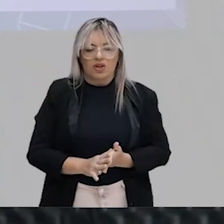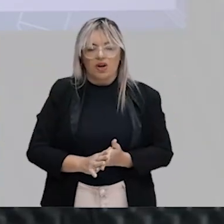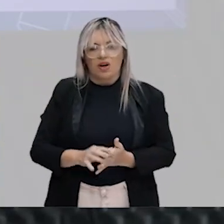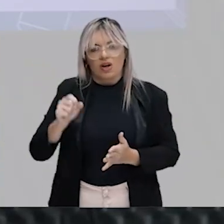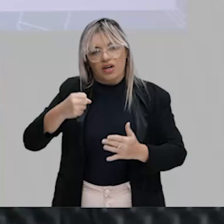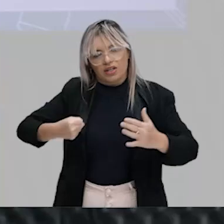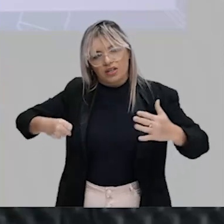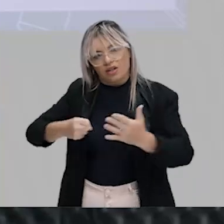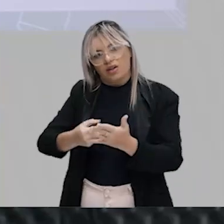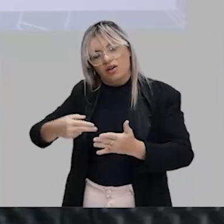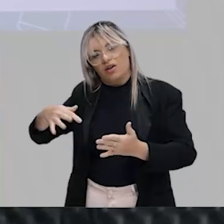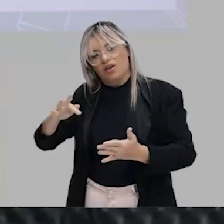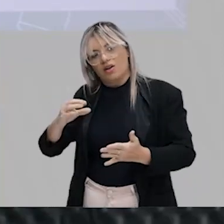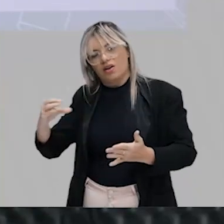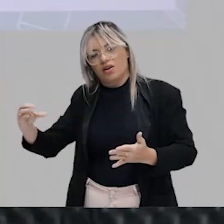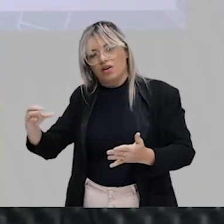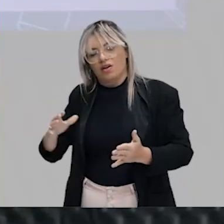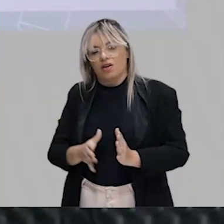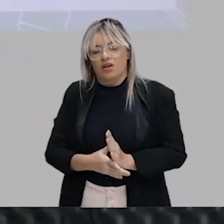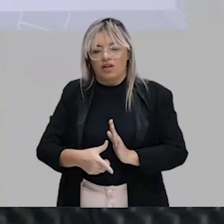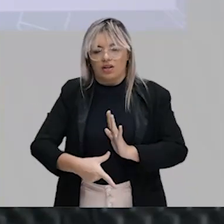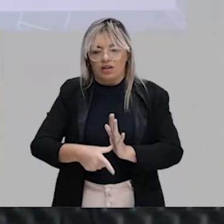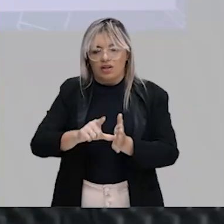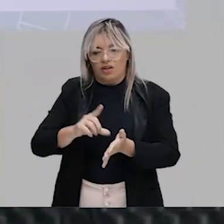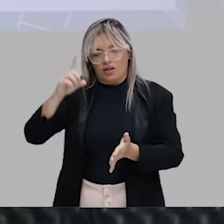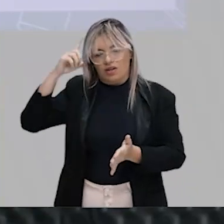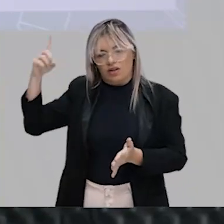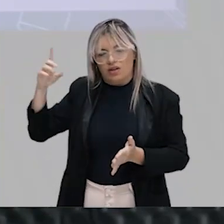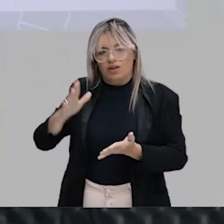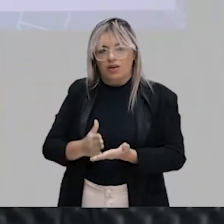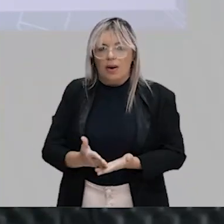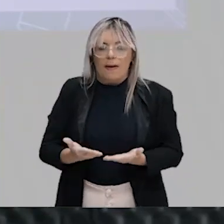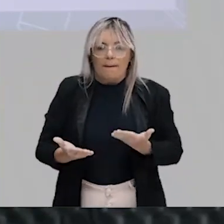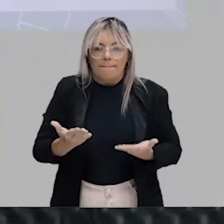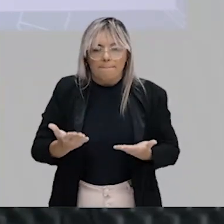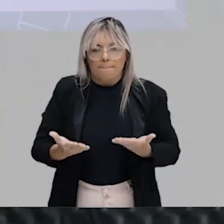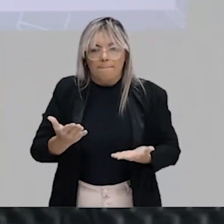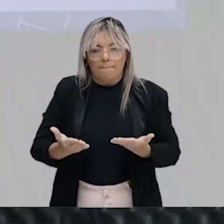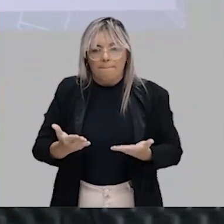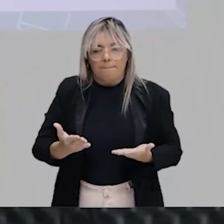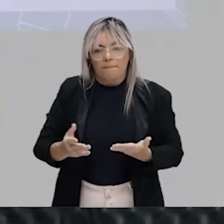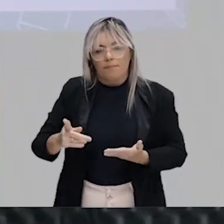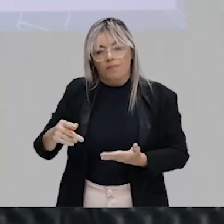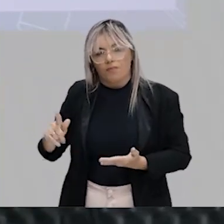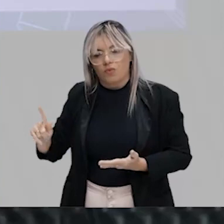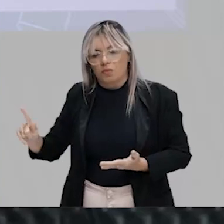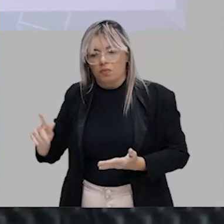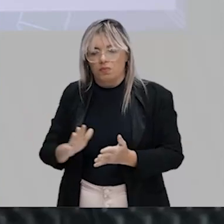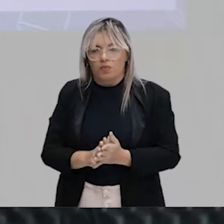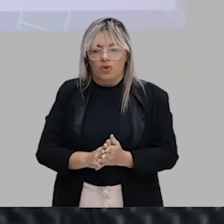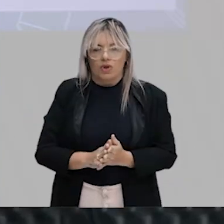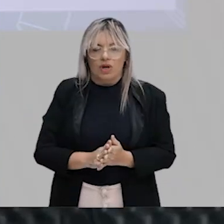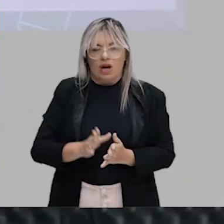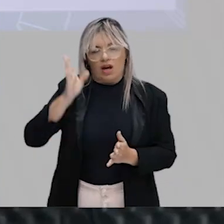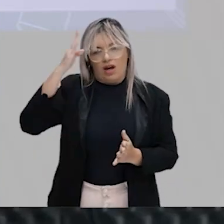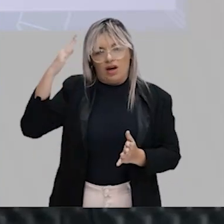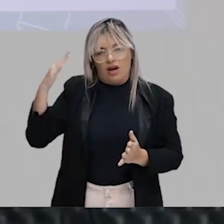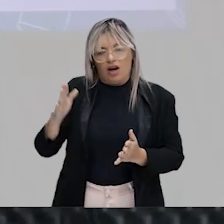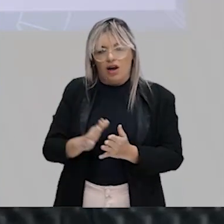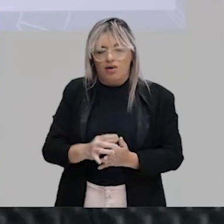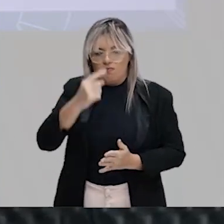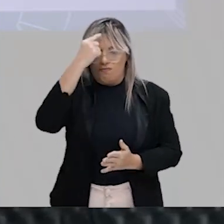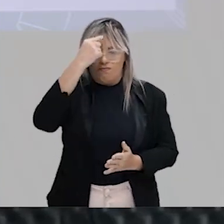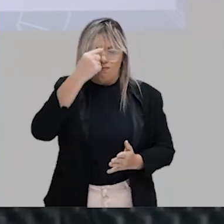cumprida. Existe um dia antes, eles vão se pesar. Quando acontece a famosa encarada, os atletas vão lá,